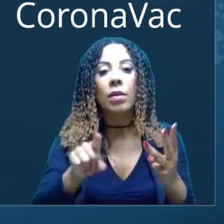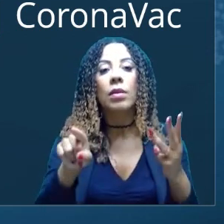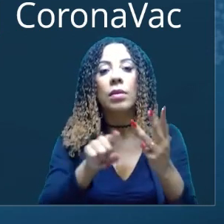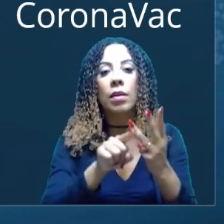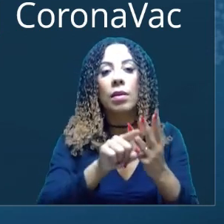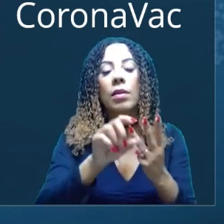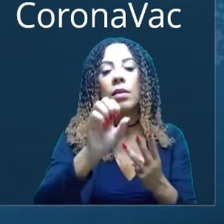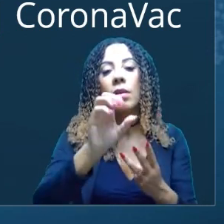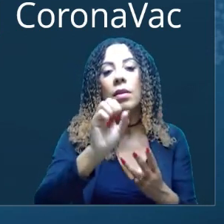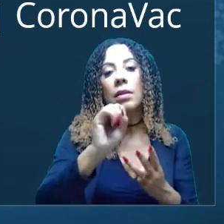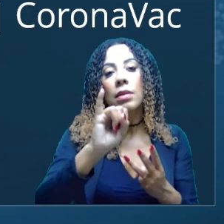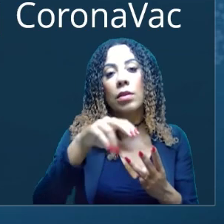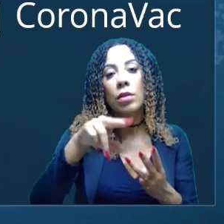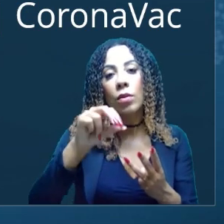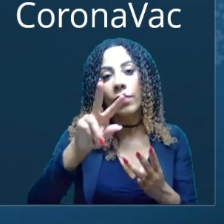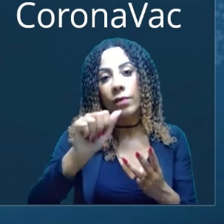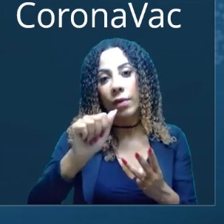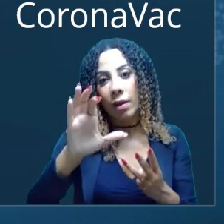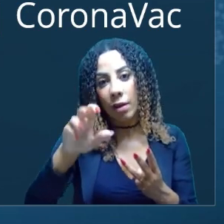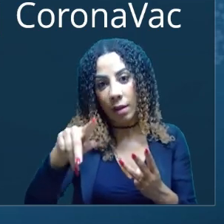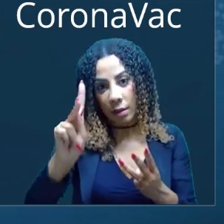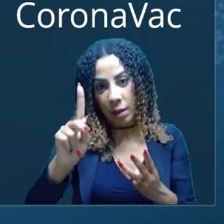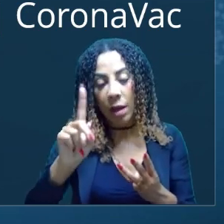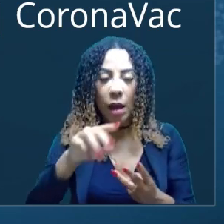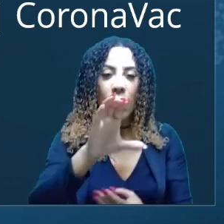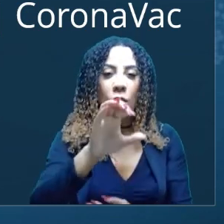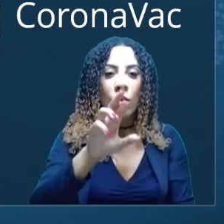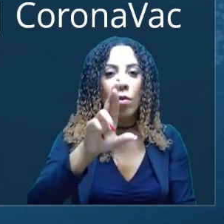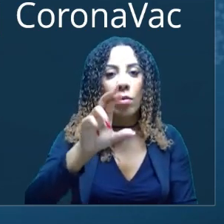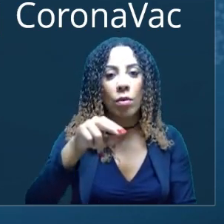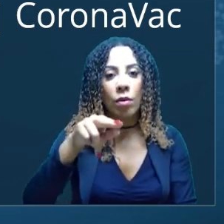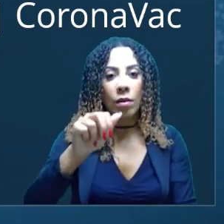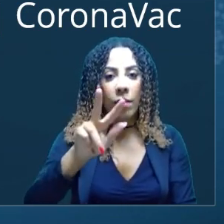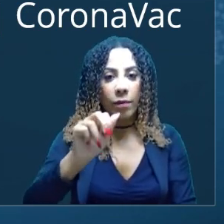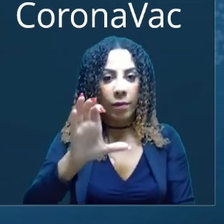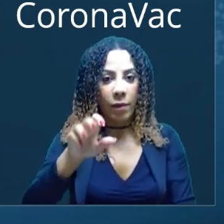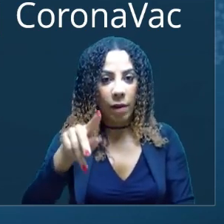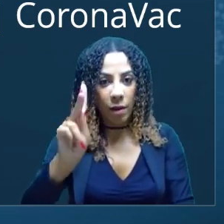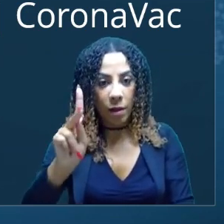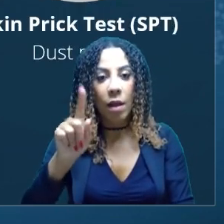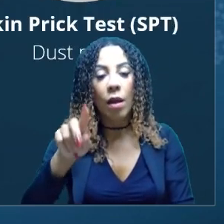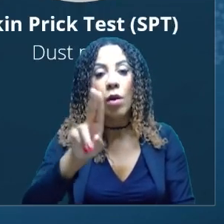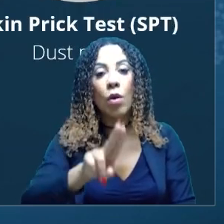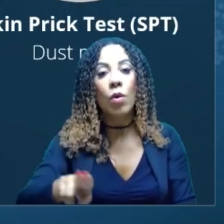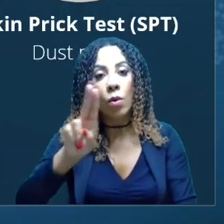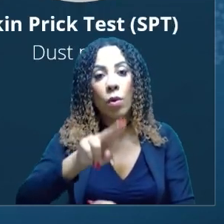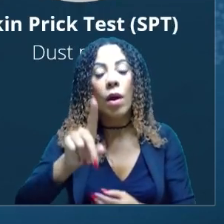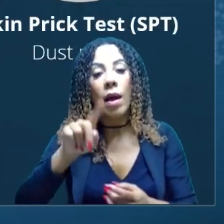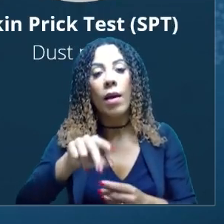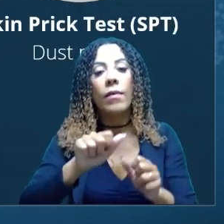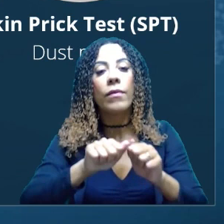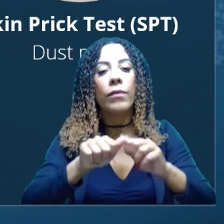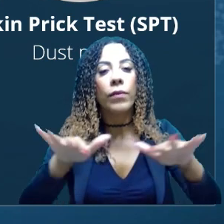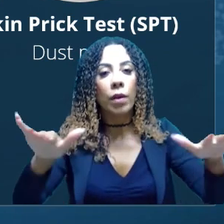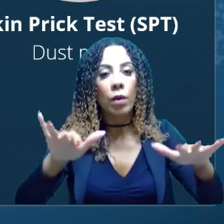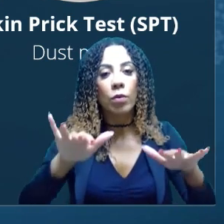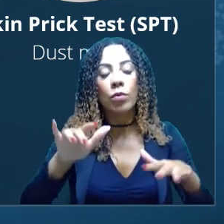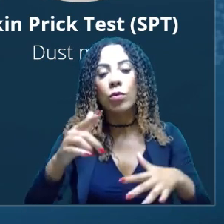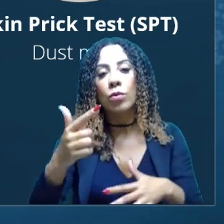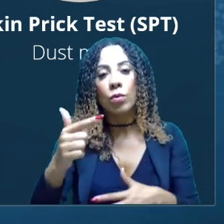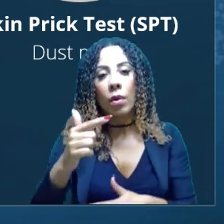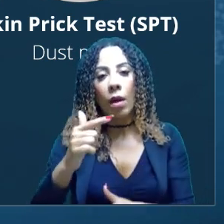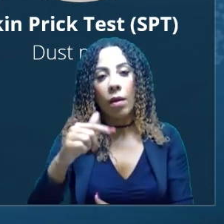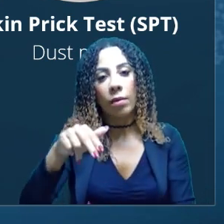que é a Coronavac, que a tecnologia utilizada foi de vírus inativado. Bom, em